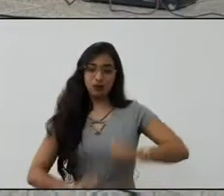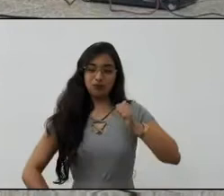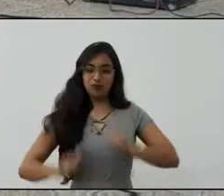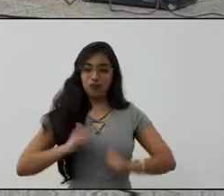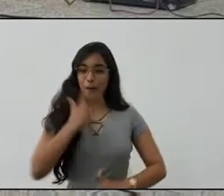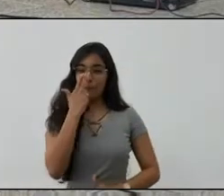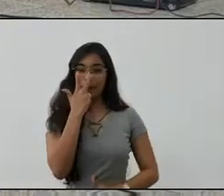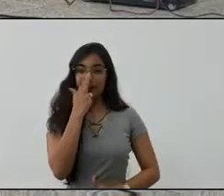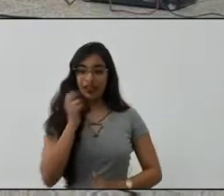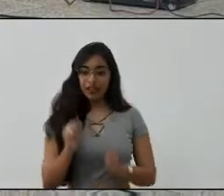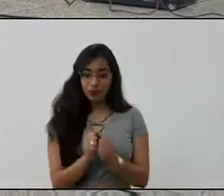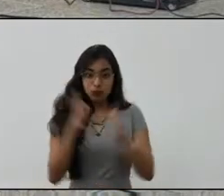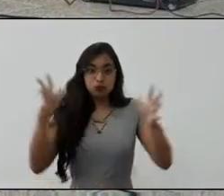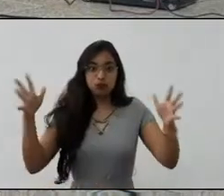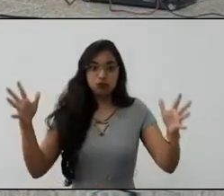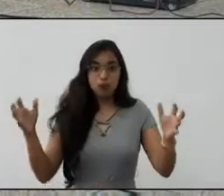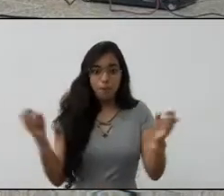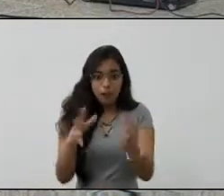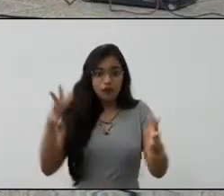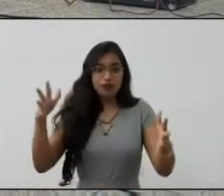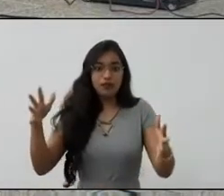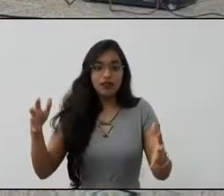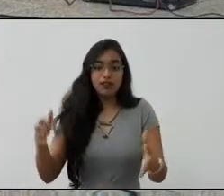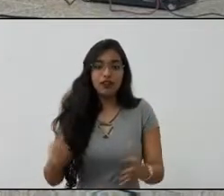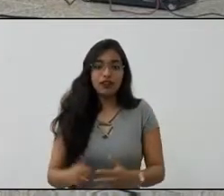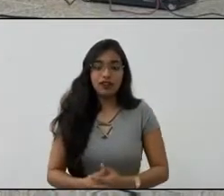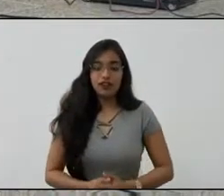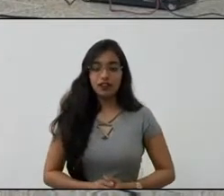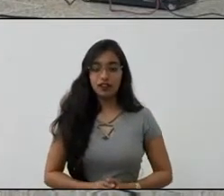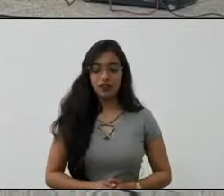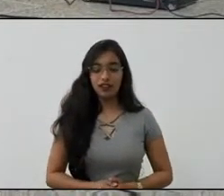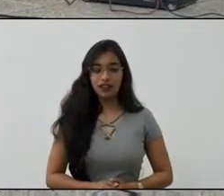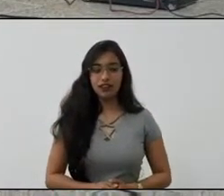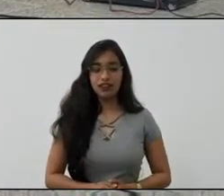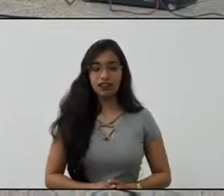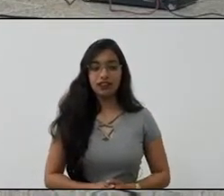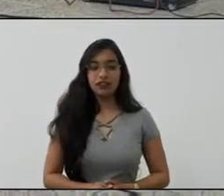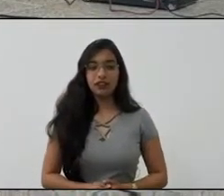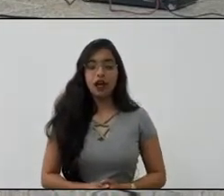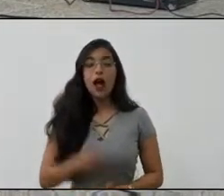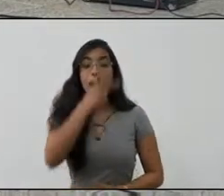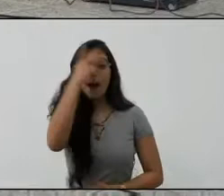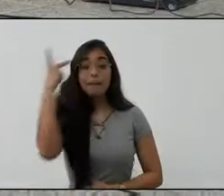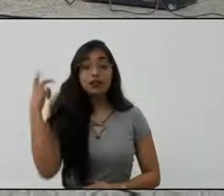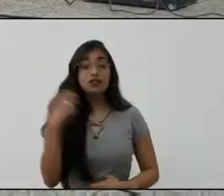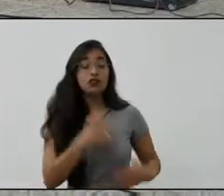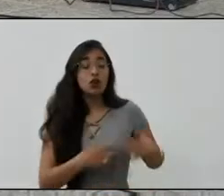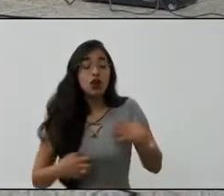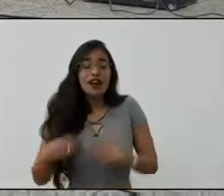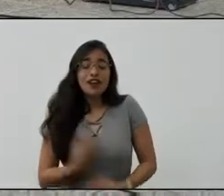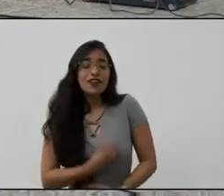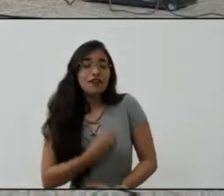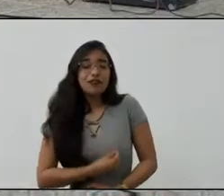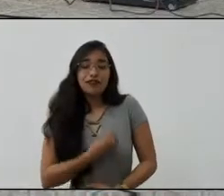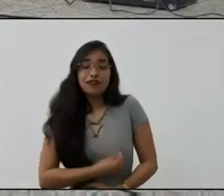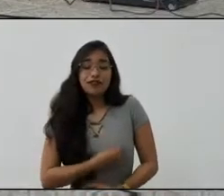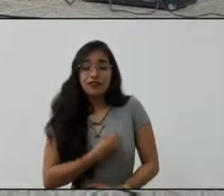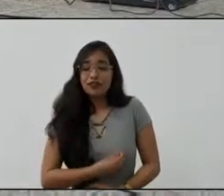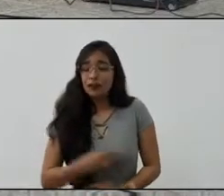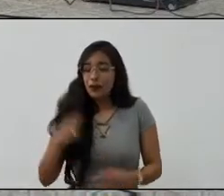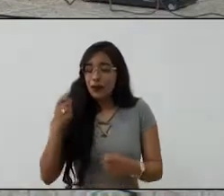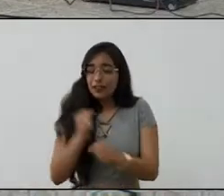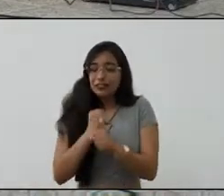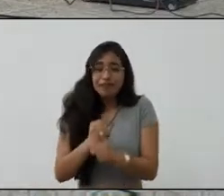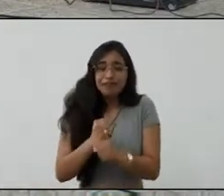ela poderia nem vir a explodir. O ansioso vive assim, tenso,